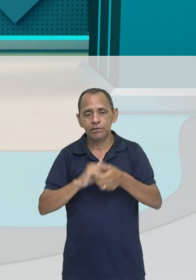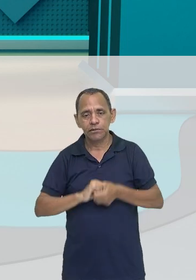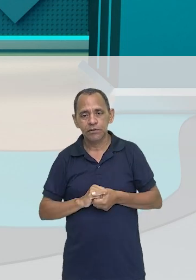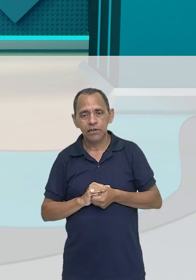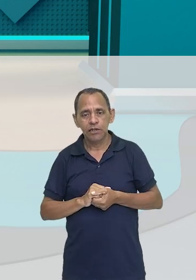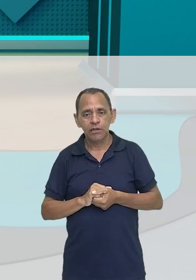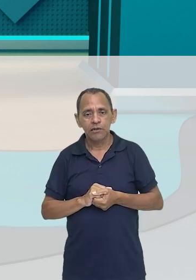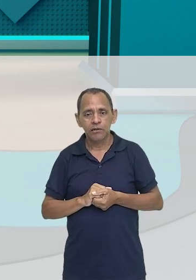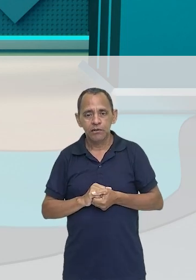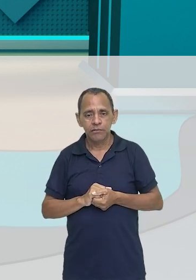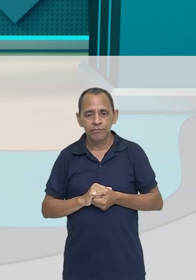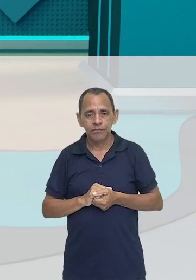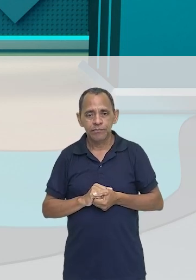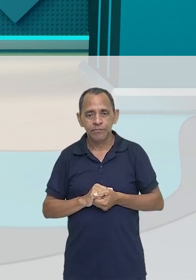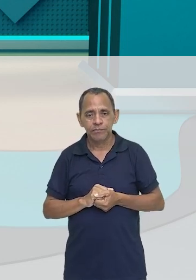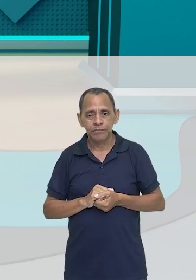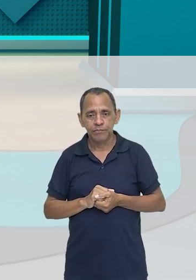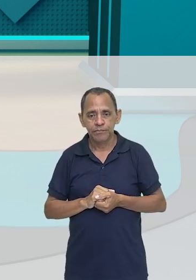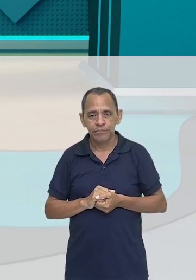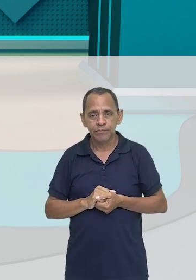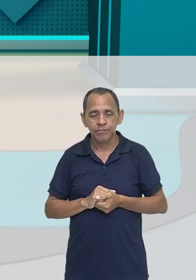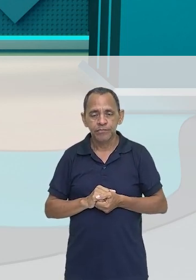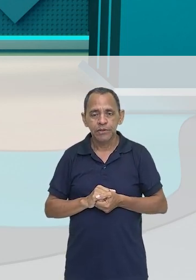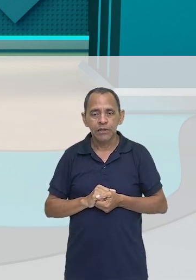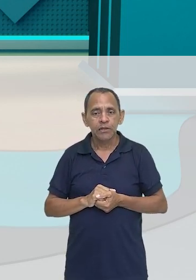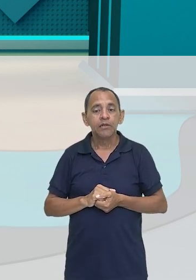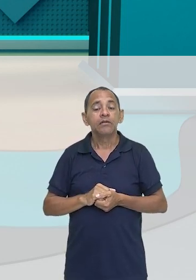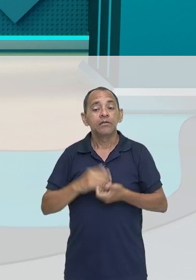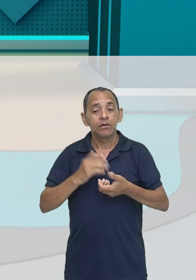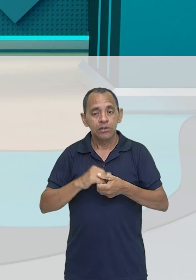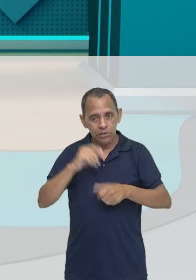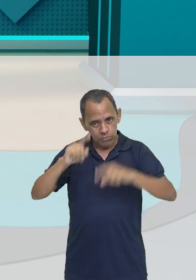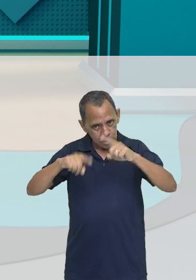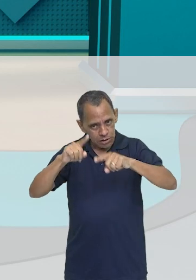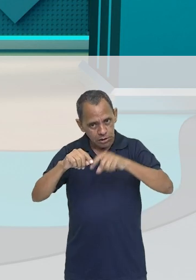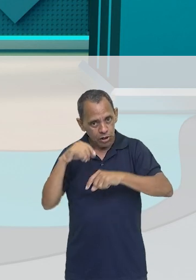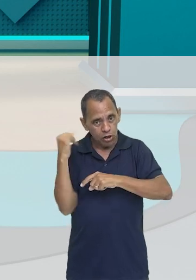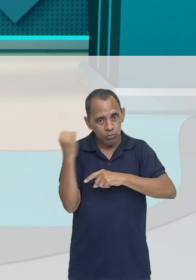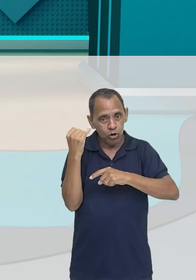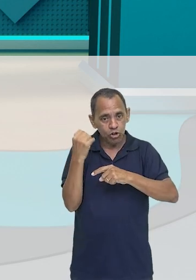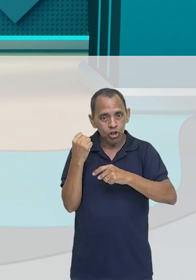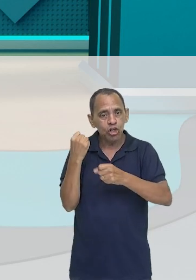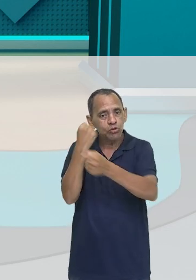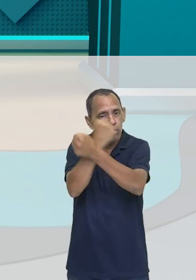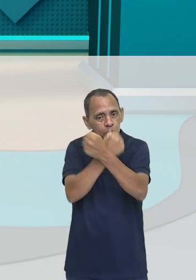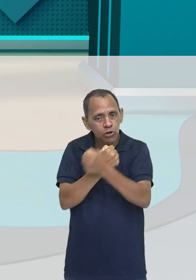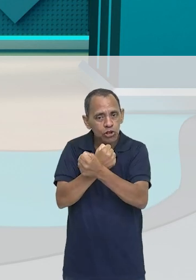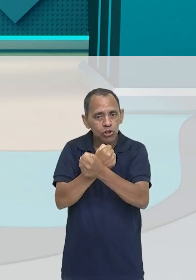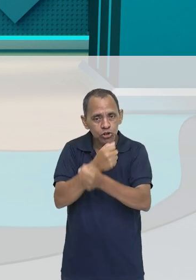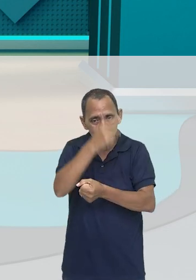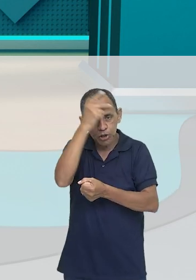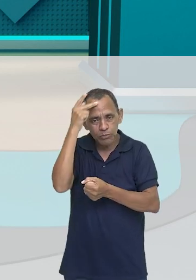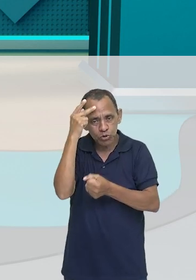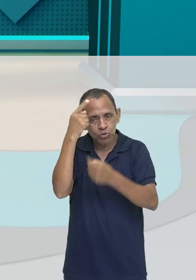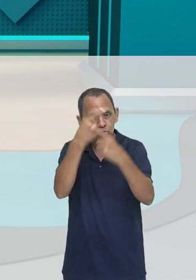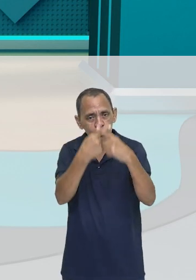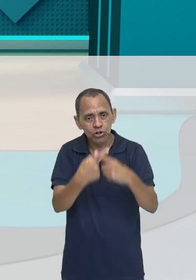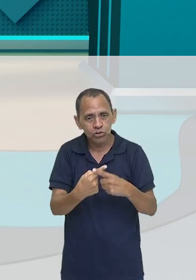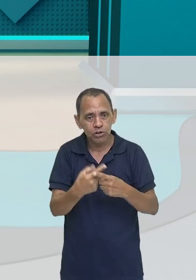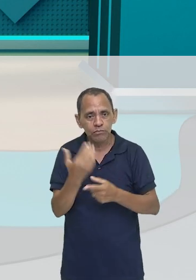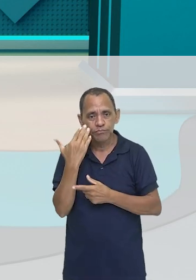armadura que é muito importante. Depois do men, eu quero apresentar para vocês o do. Observem